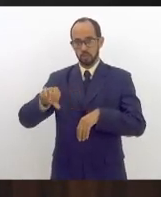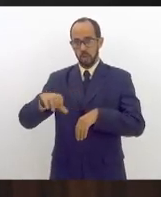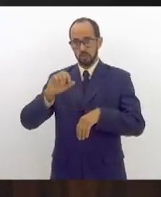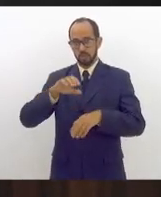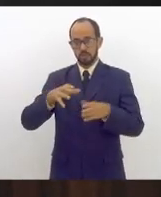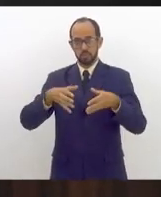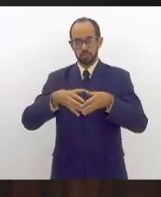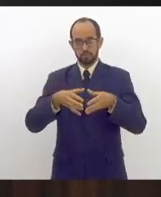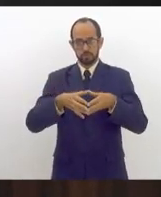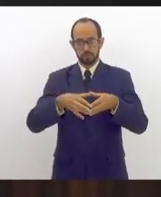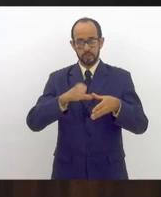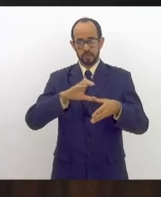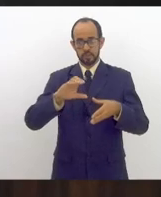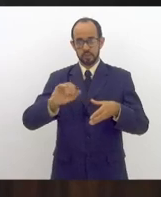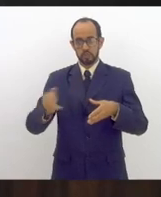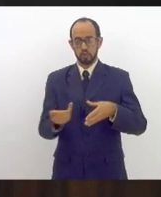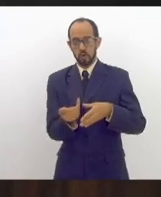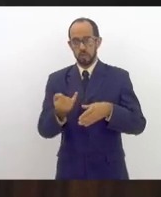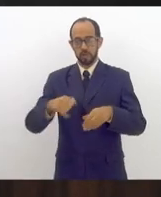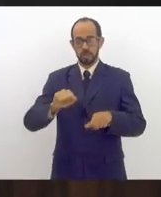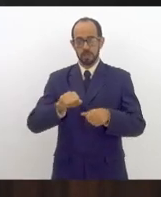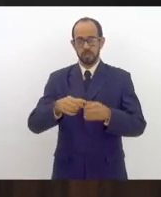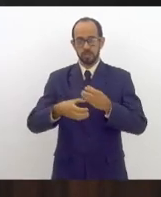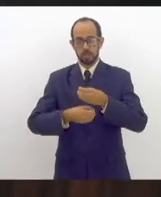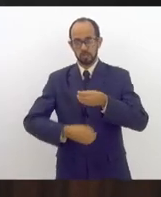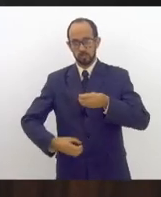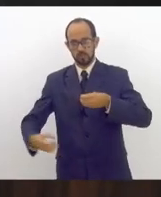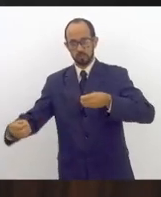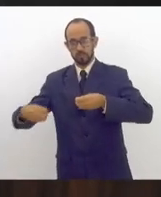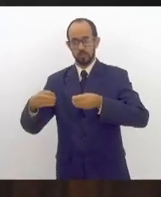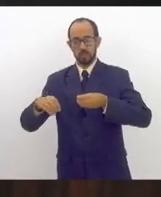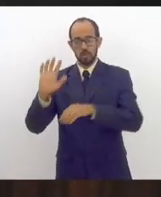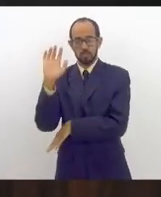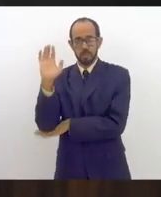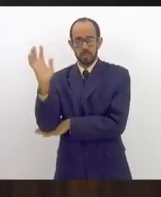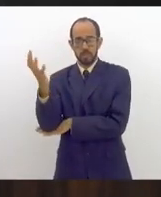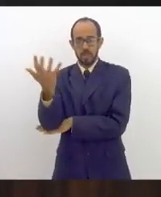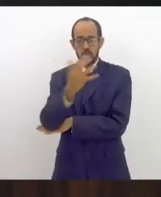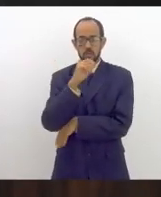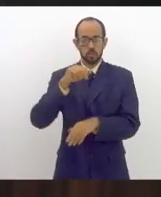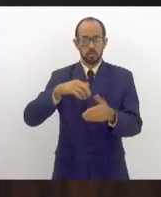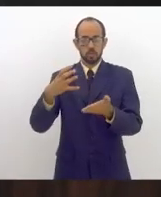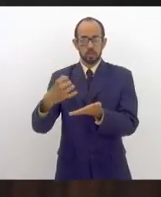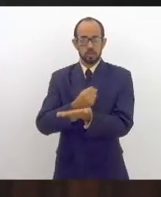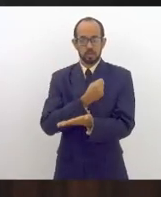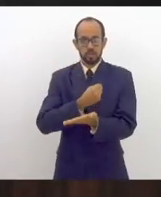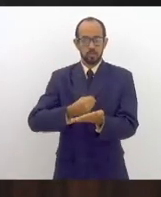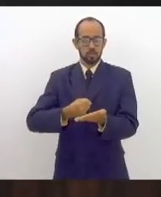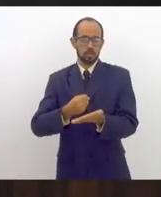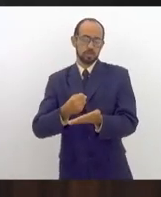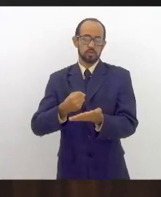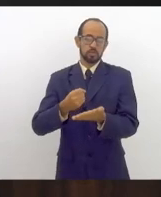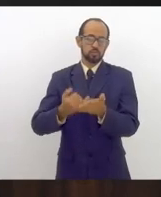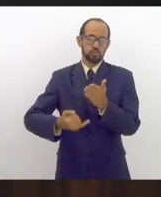das comissões de Constituição e Justiça, Saneamento Ambiental, de Economia, Indústria e Comércio, Tributação, Controle da Arrecadação Estadual, Fiscalização dos Tributos Estaduais